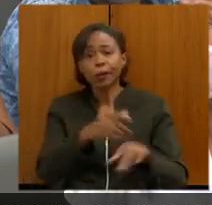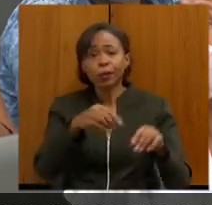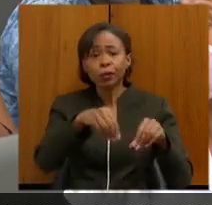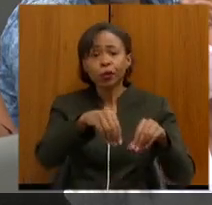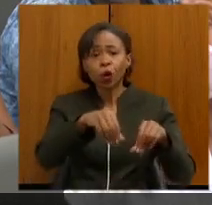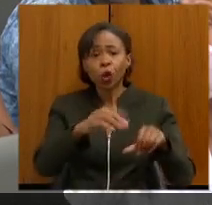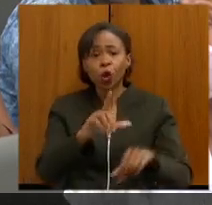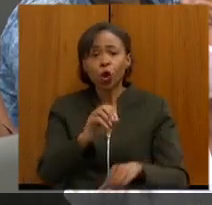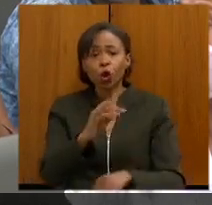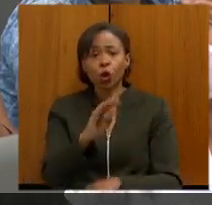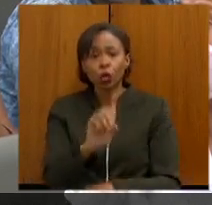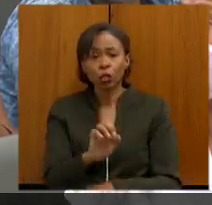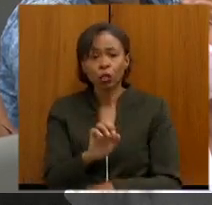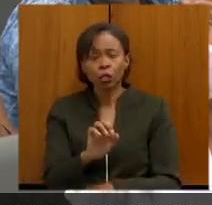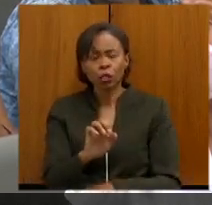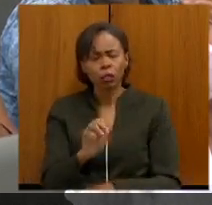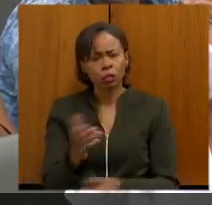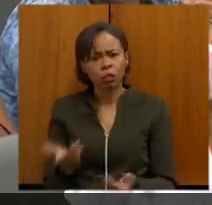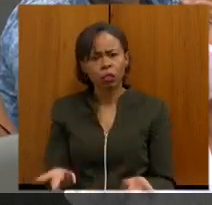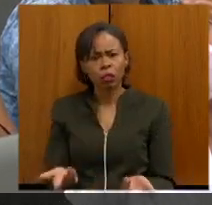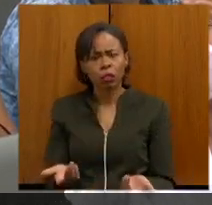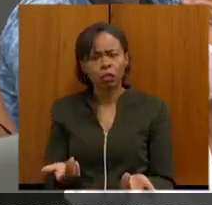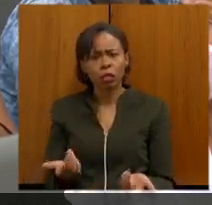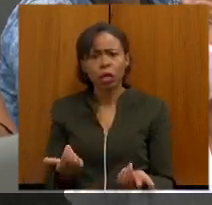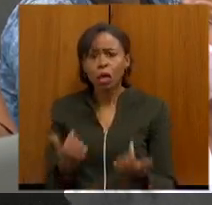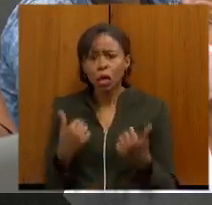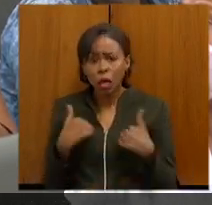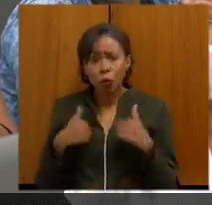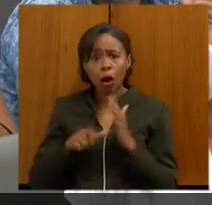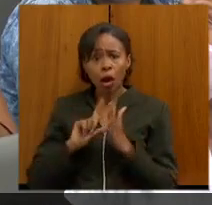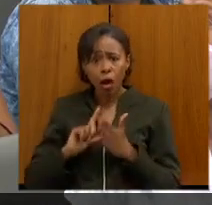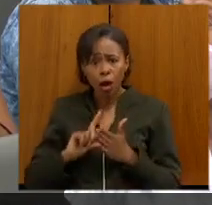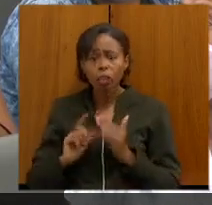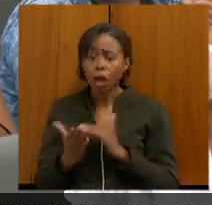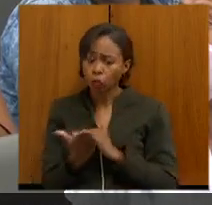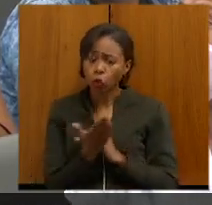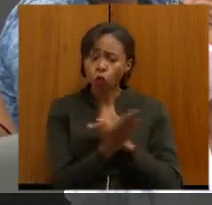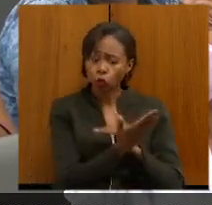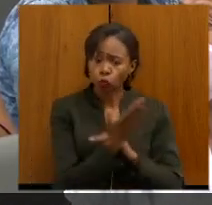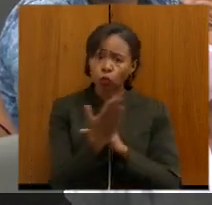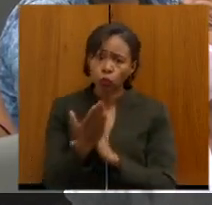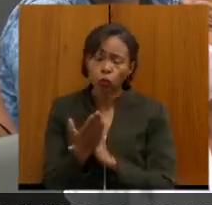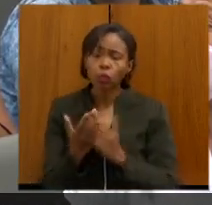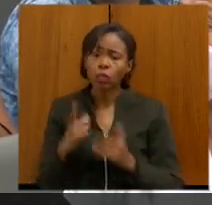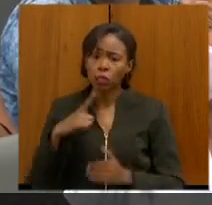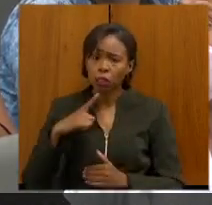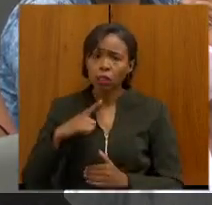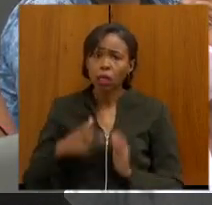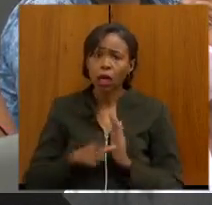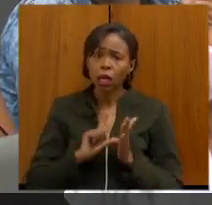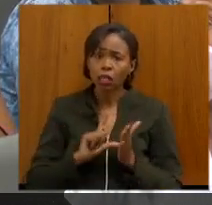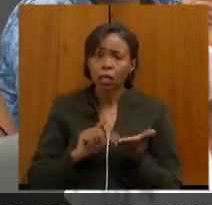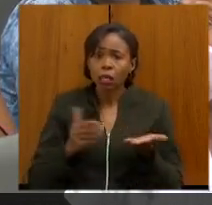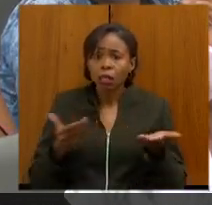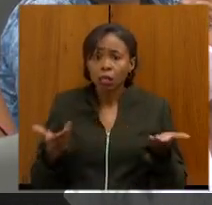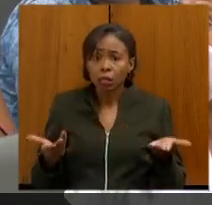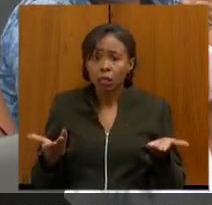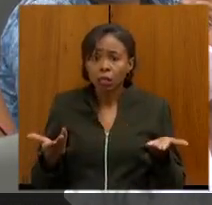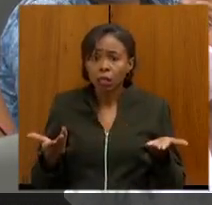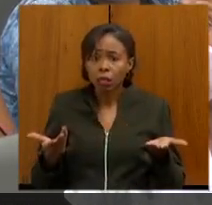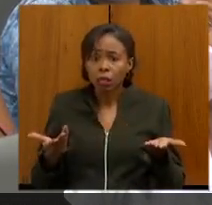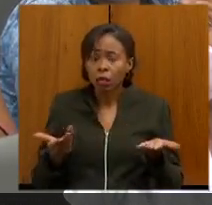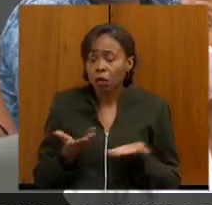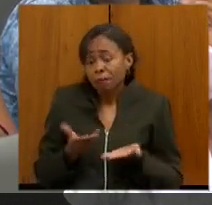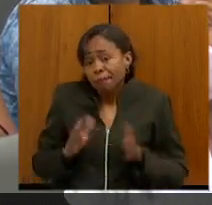com ele da mesma forma quando eu vim eu achei gente para não dar a mão o que mais tem usado para mim e